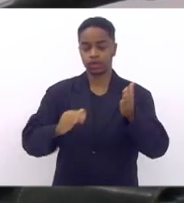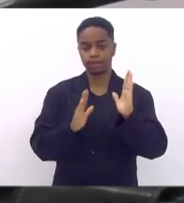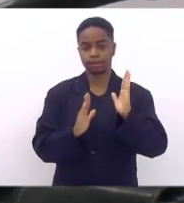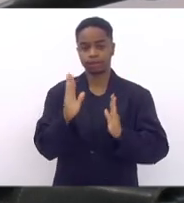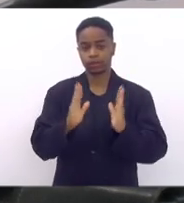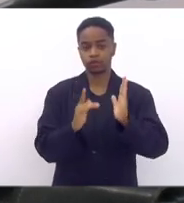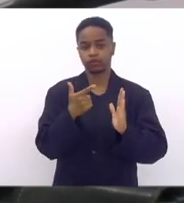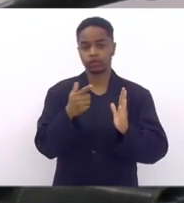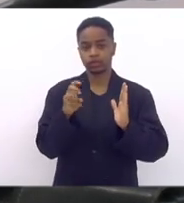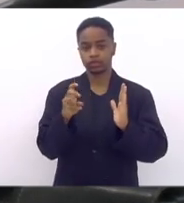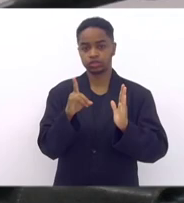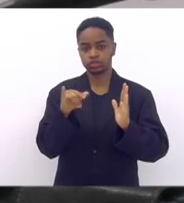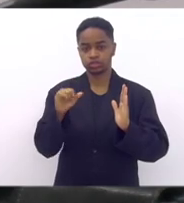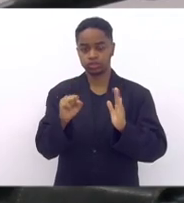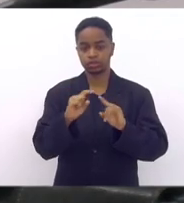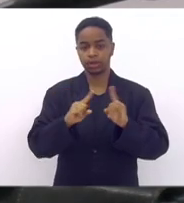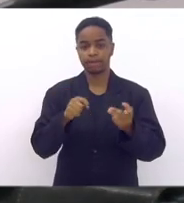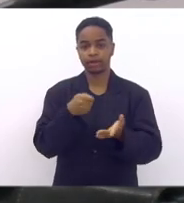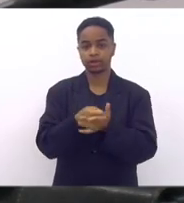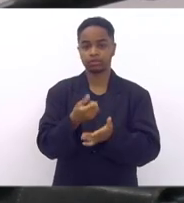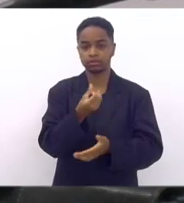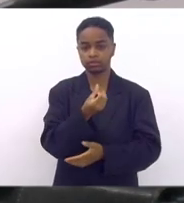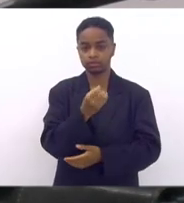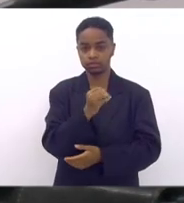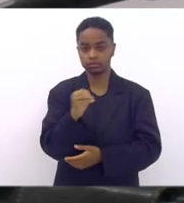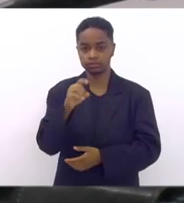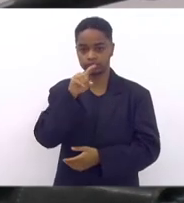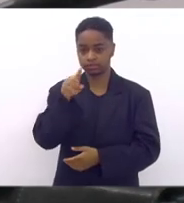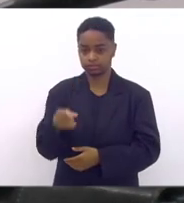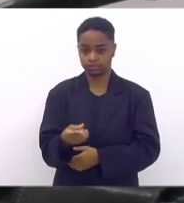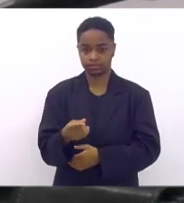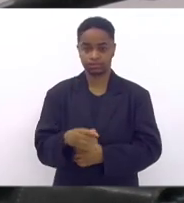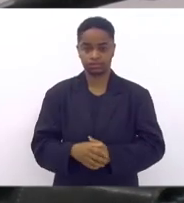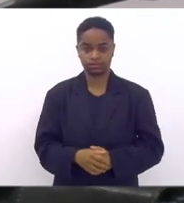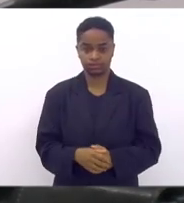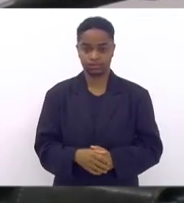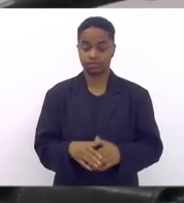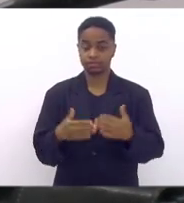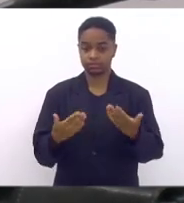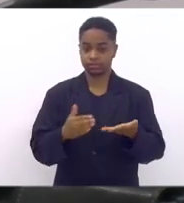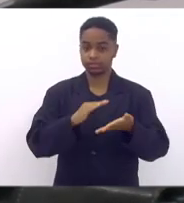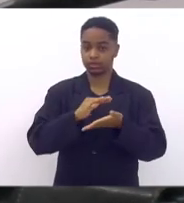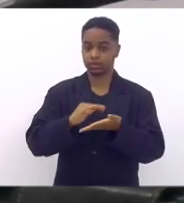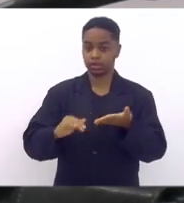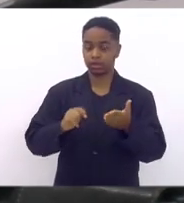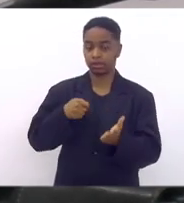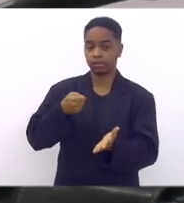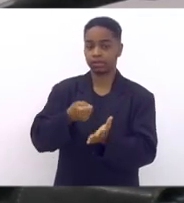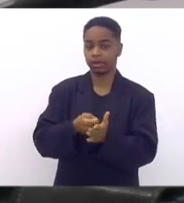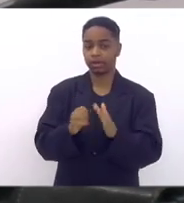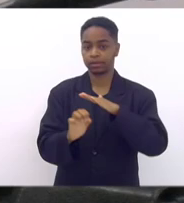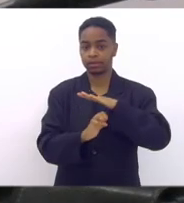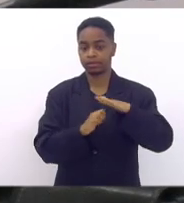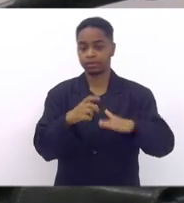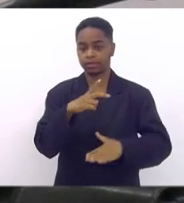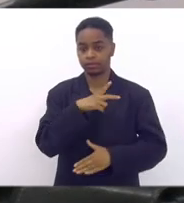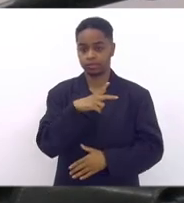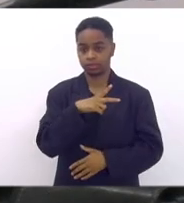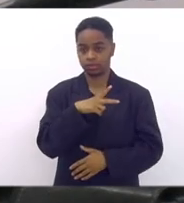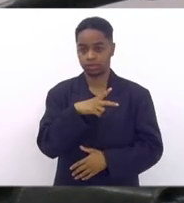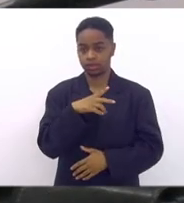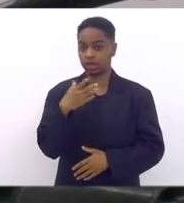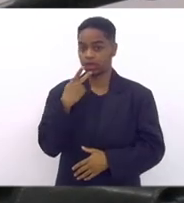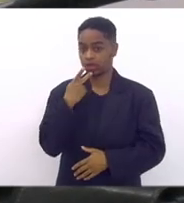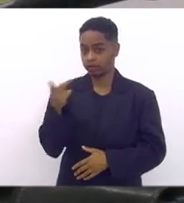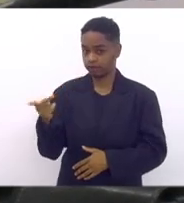a um custo de R 600.000 Ele disse que essa retirada está sendo bancada pela iniciativa privada Foi o que ele falou aqui